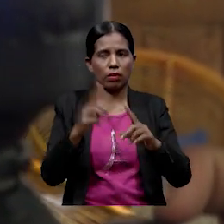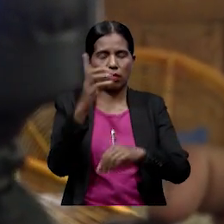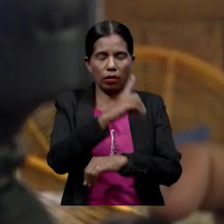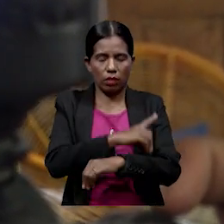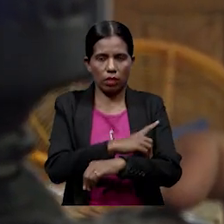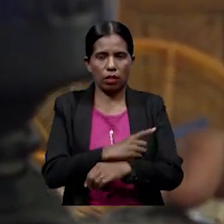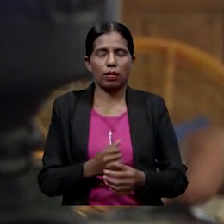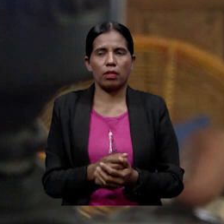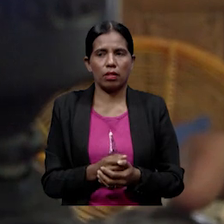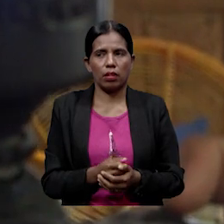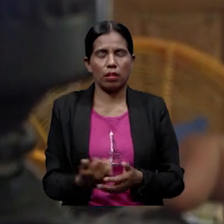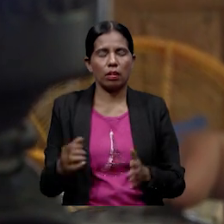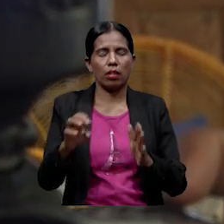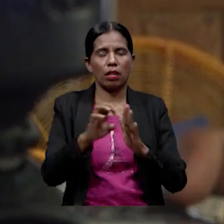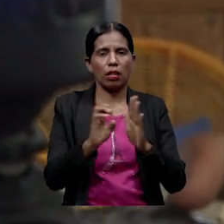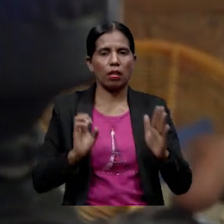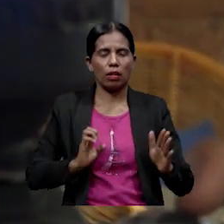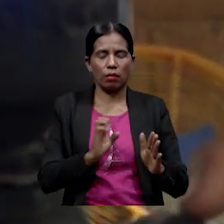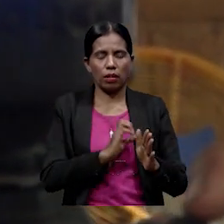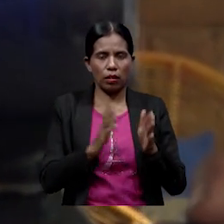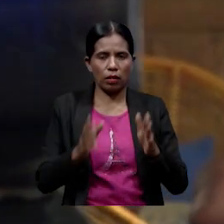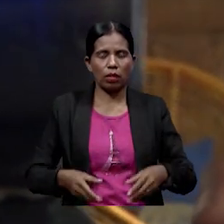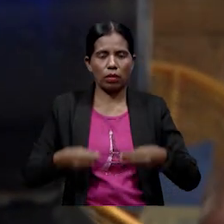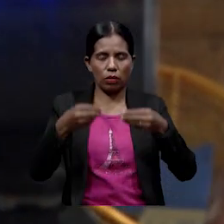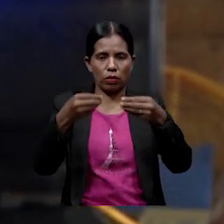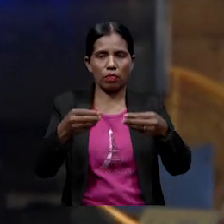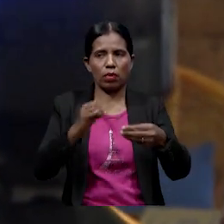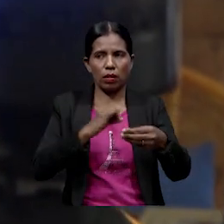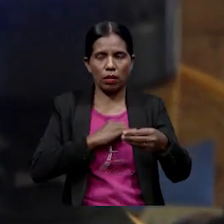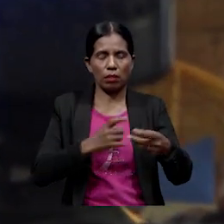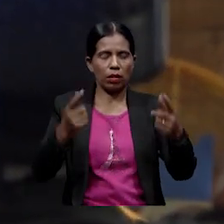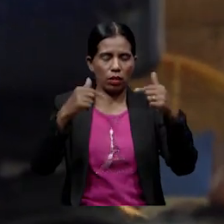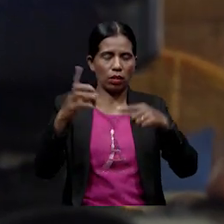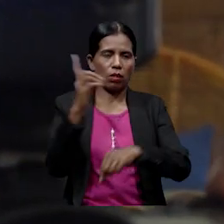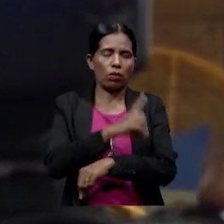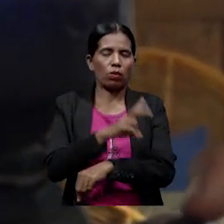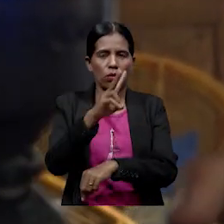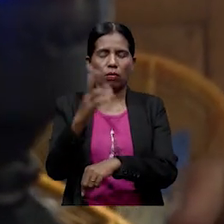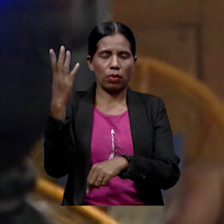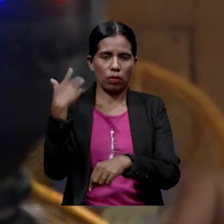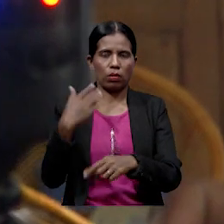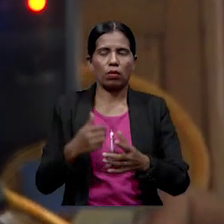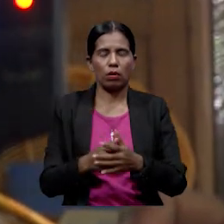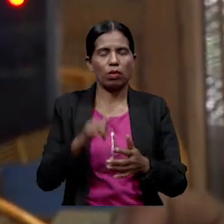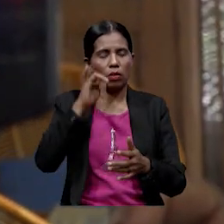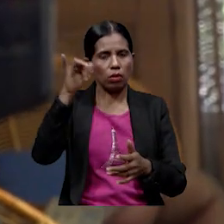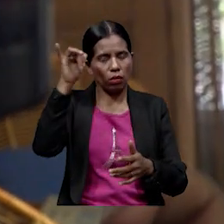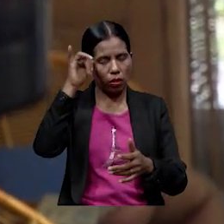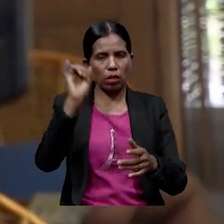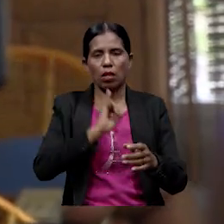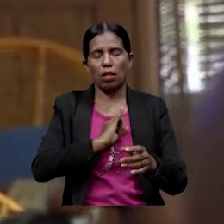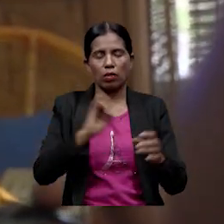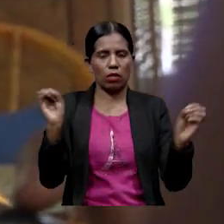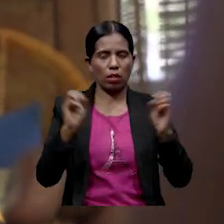que o embaixador entrega formalmente, mas de uma loro rumo ali, mas por ser caldo de